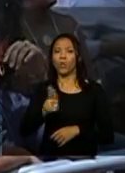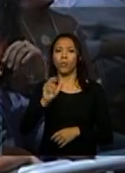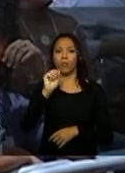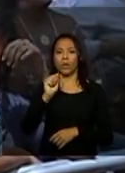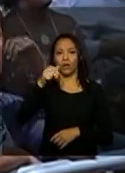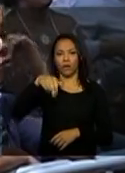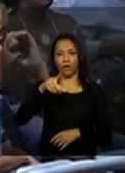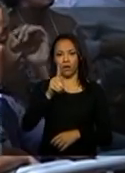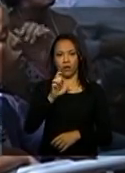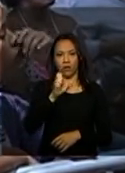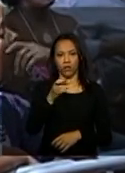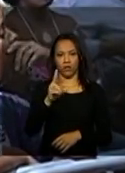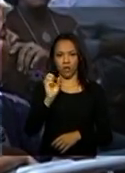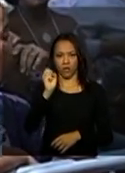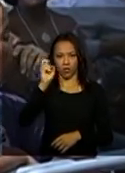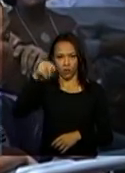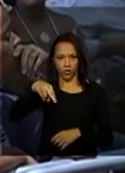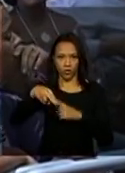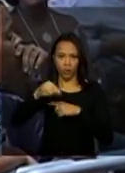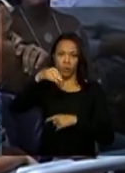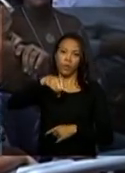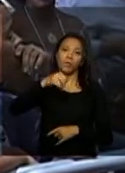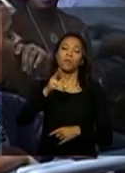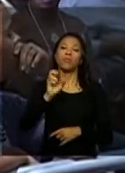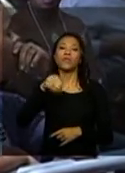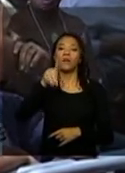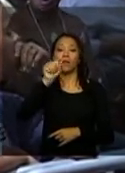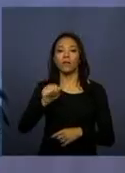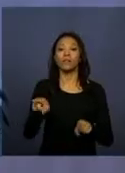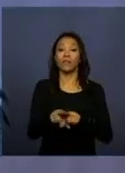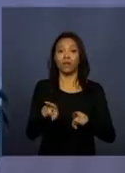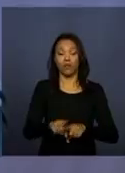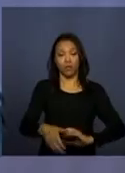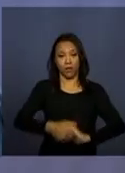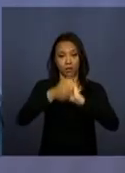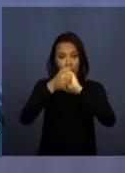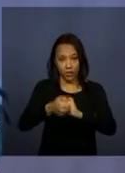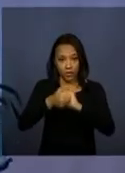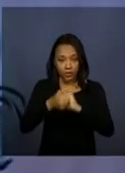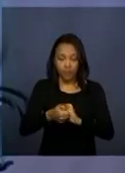Miranda. Queria cumprimentar também